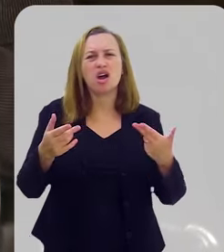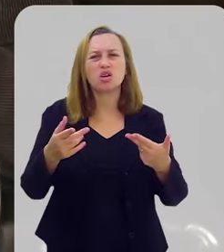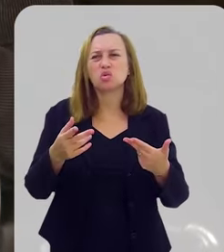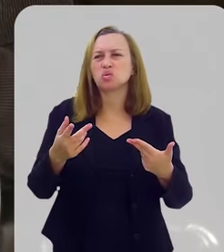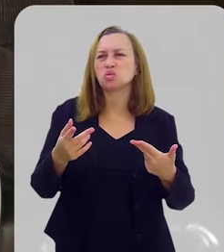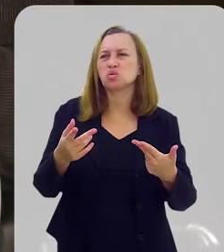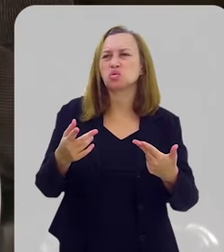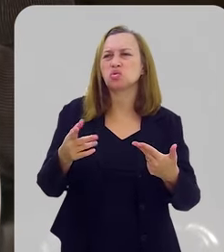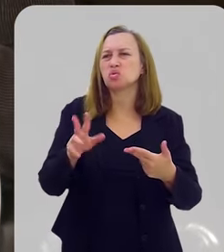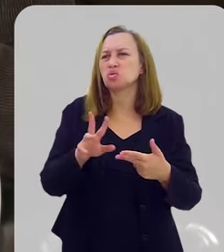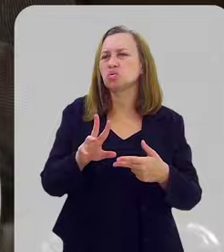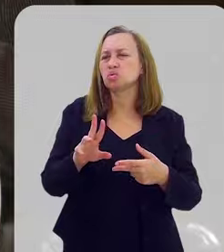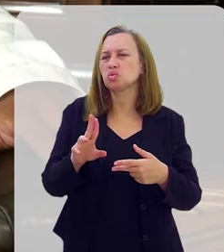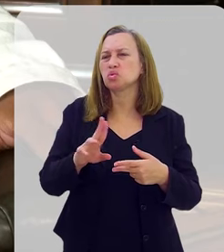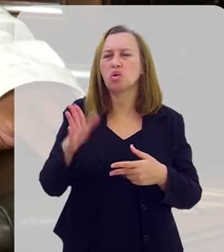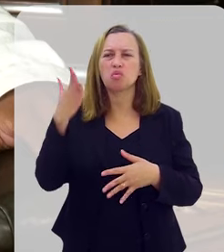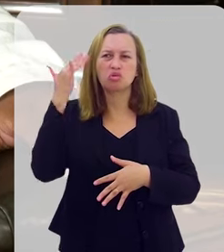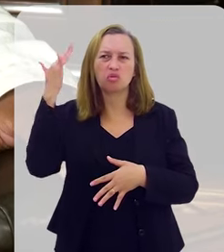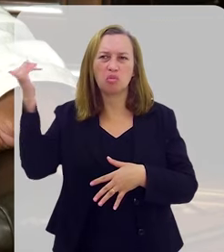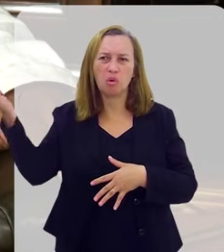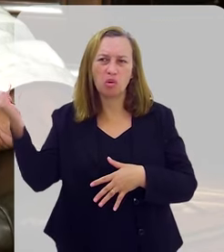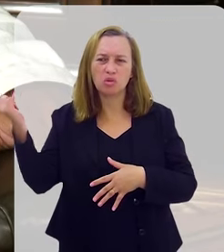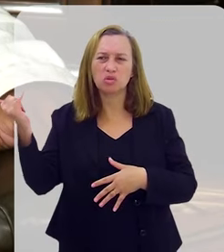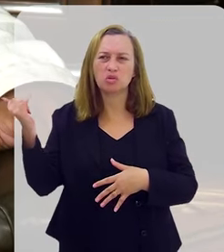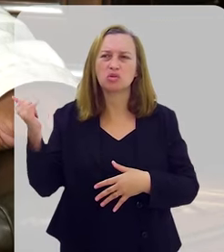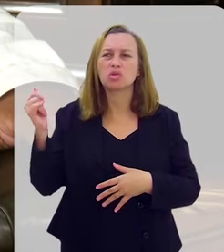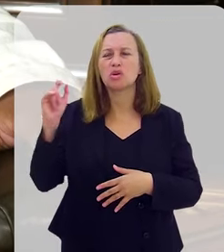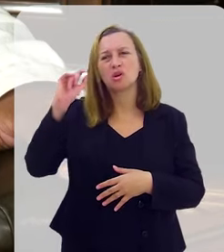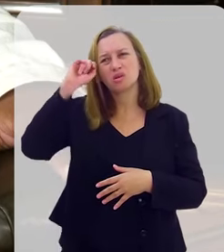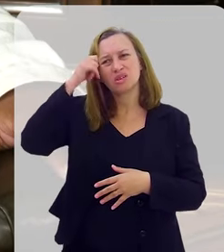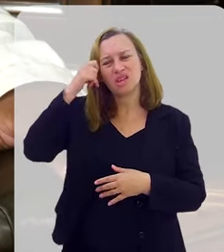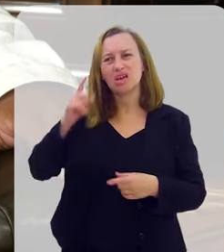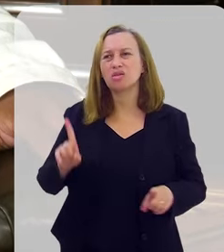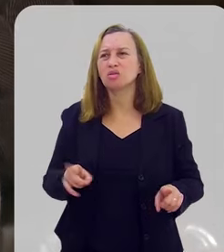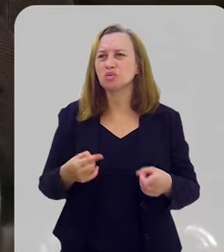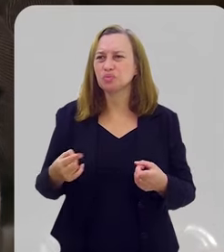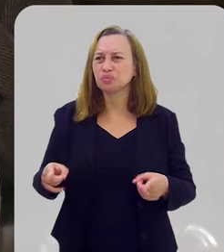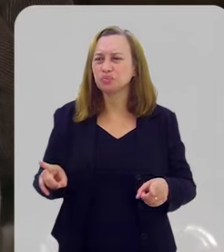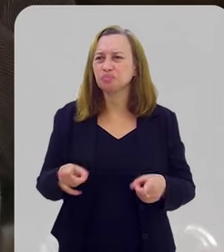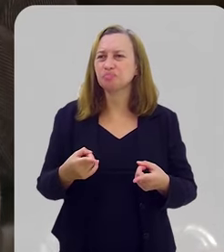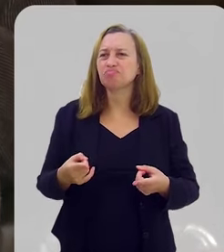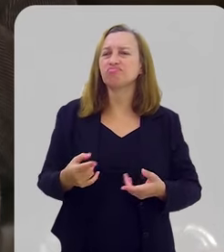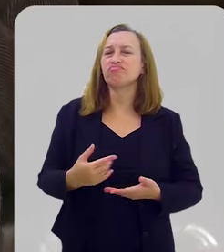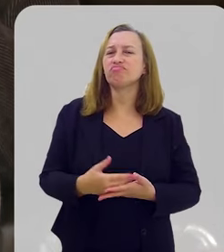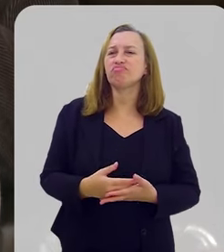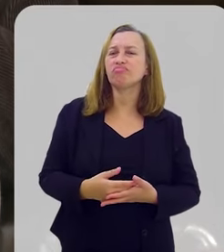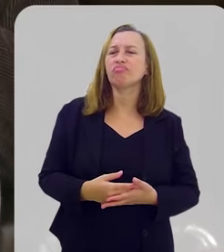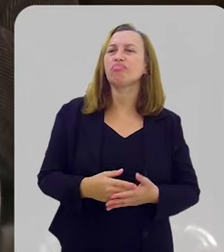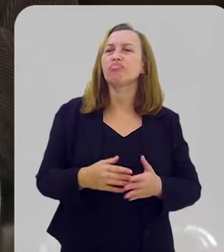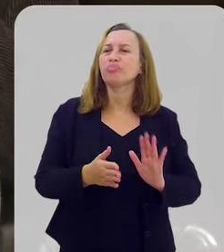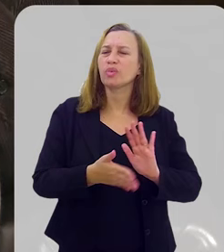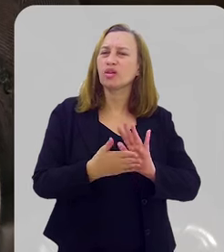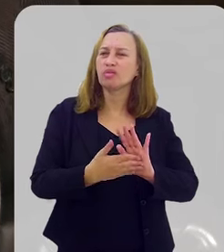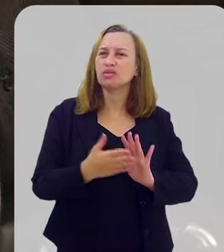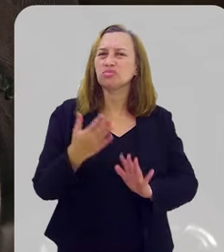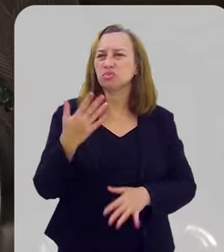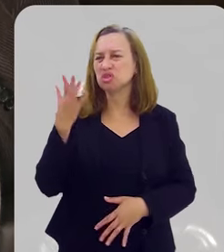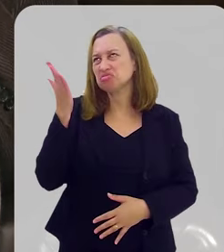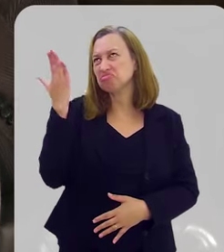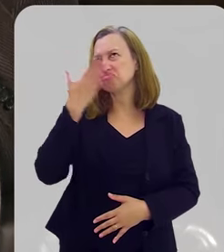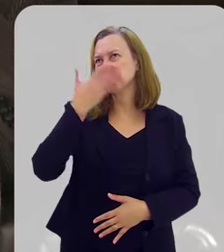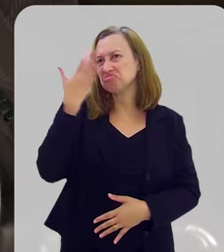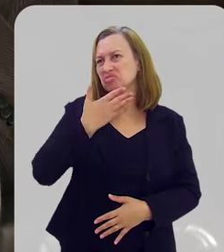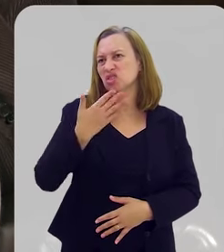grandes nomes da música popular evangélica, black gospel, que também, mais uma coisa eu acho interessante, eu não